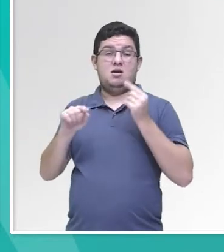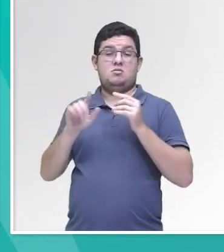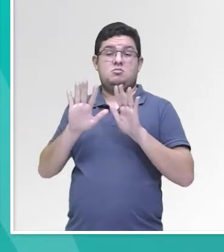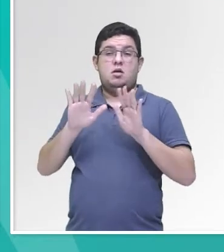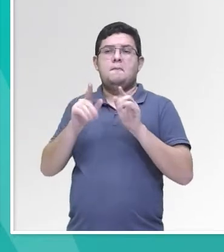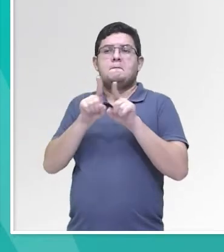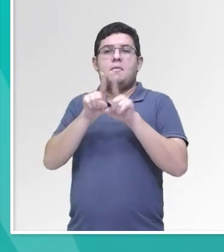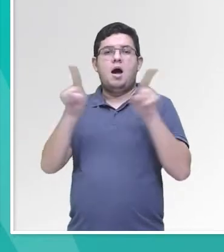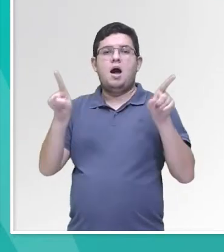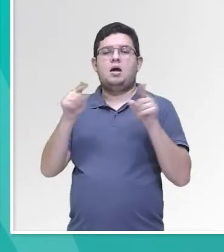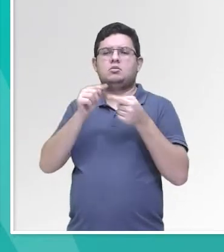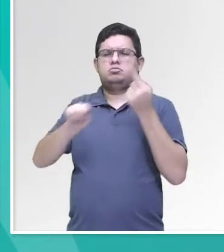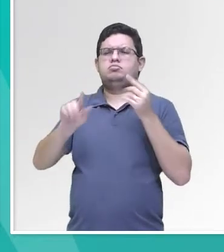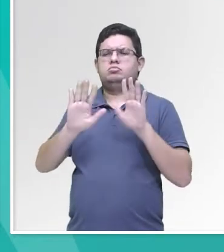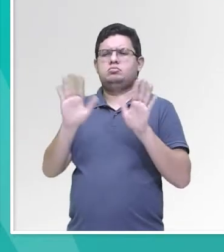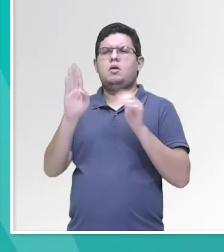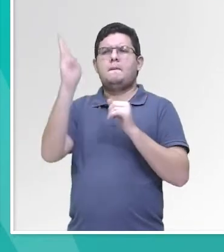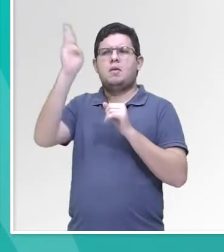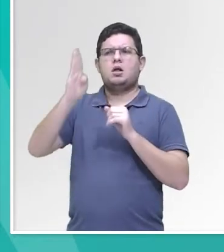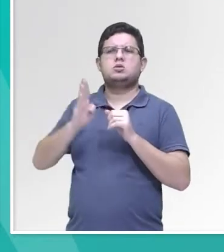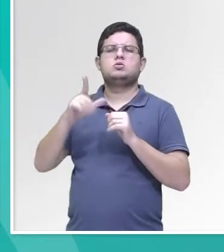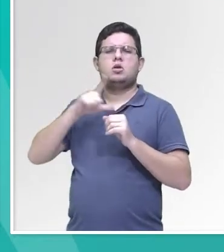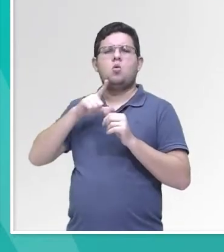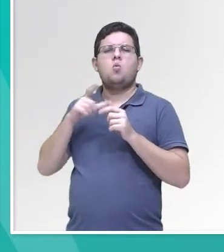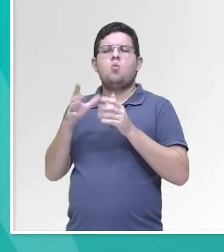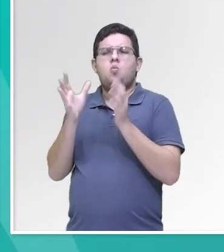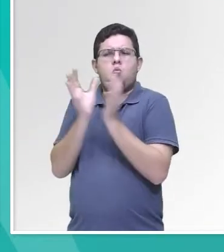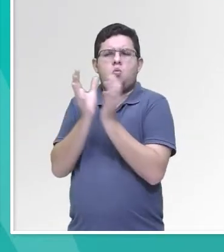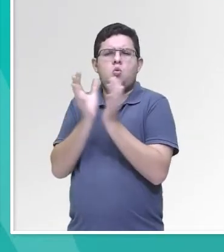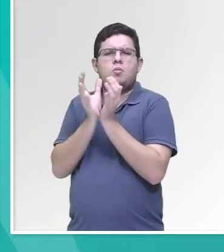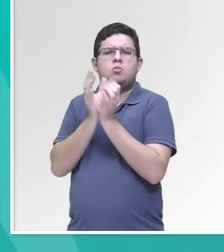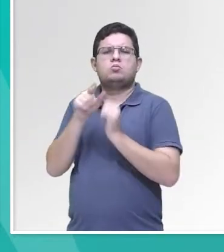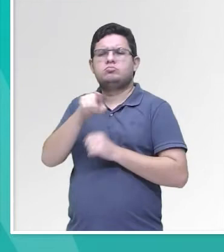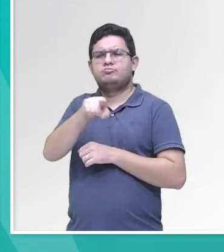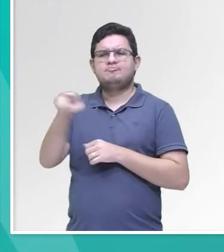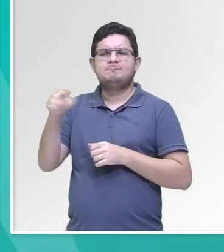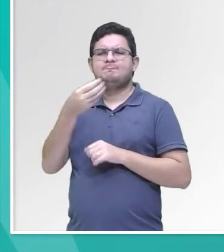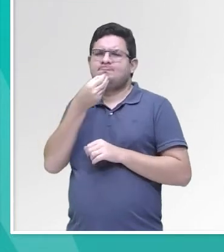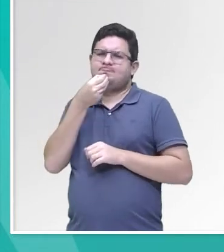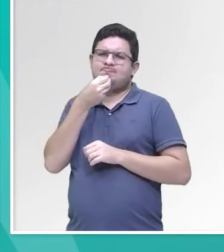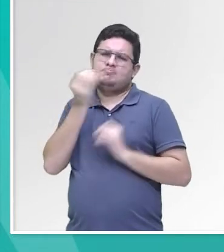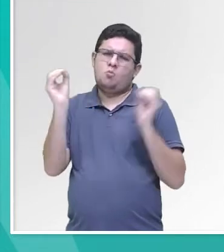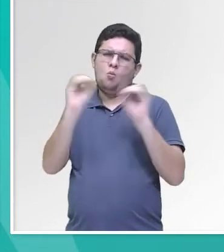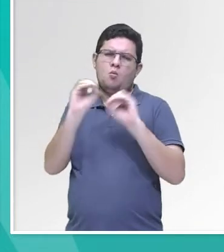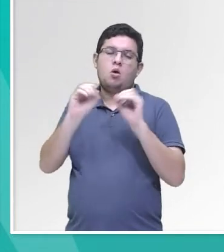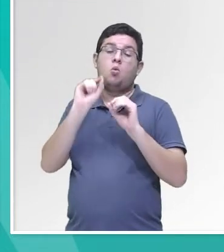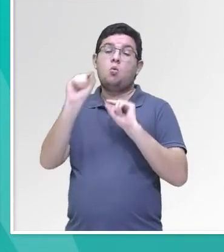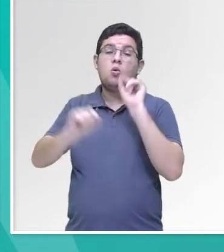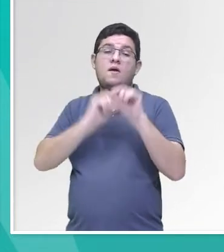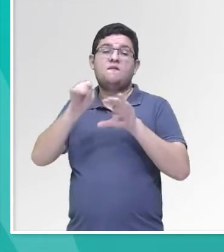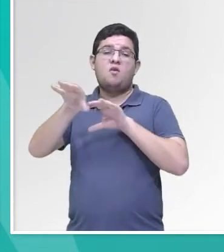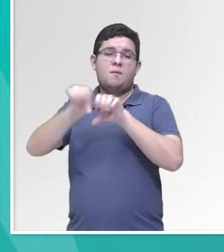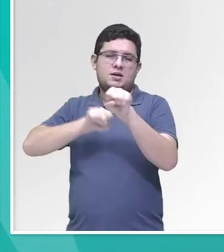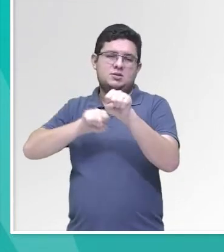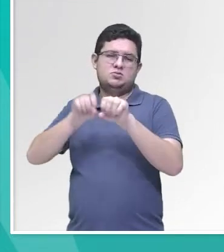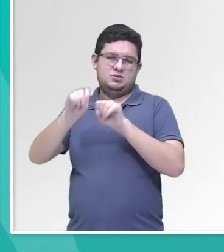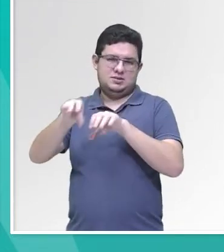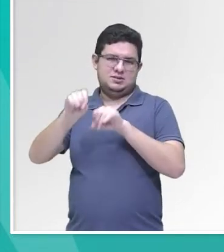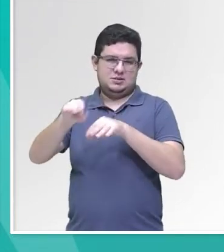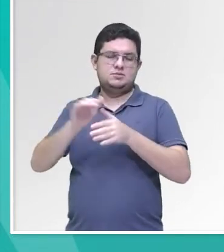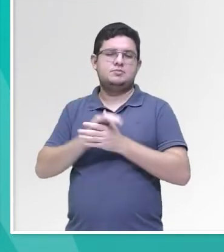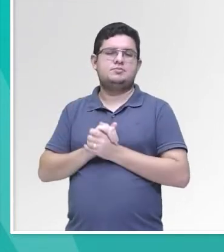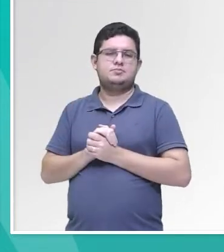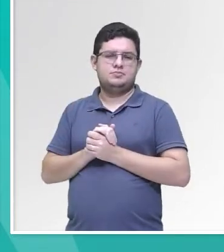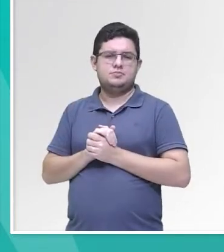um grupo altamente desfavorecido no que tocante ao processo de formação educacional. Eis aqui a tese